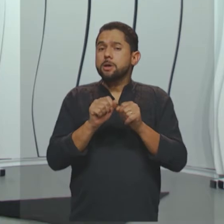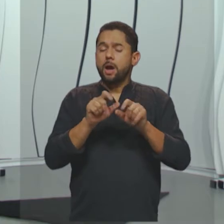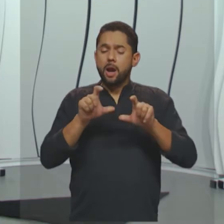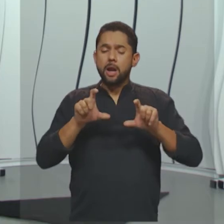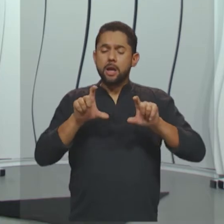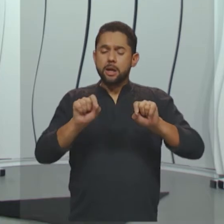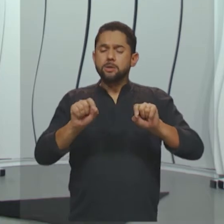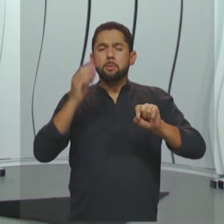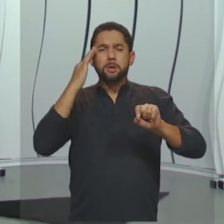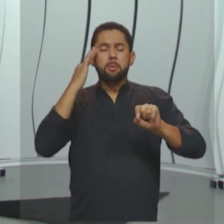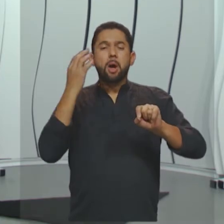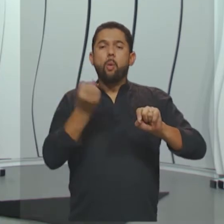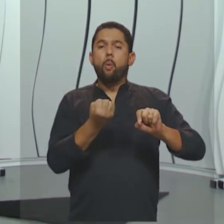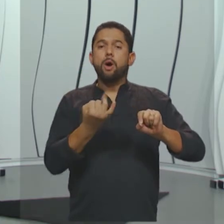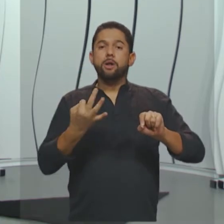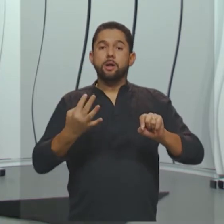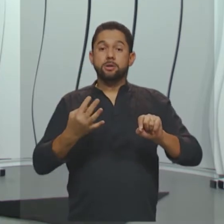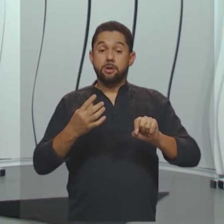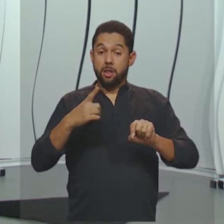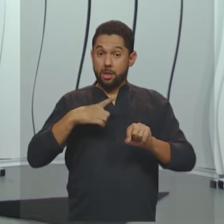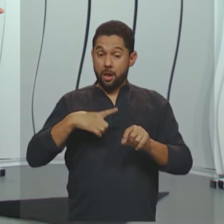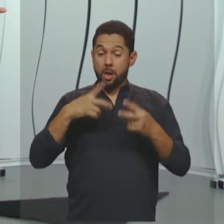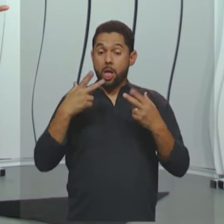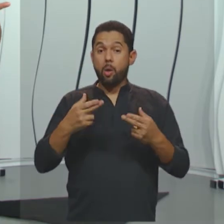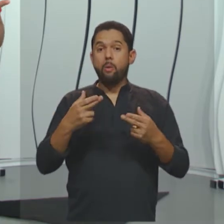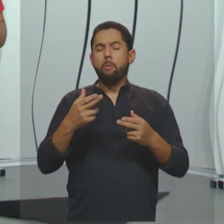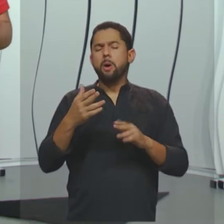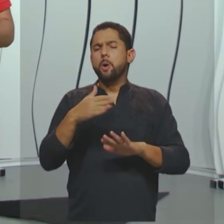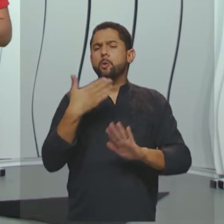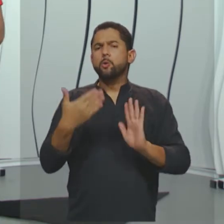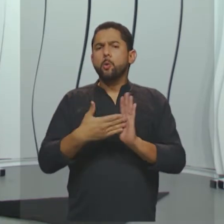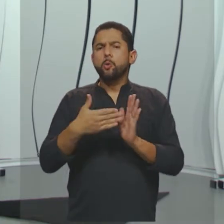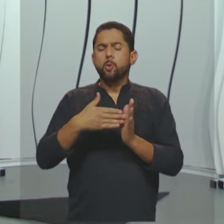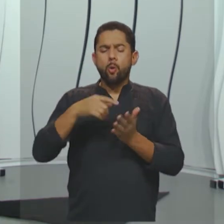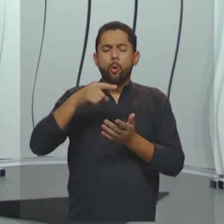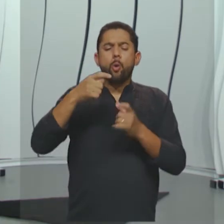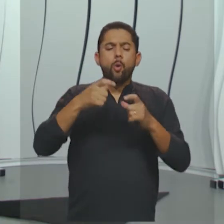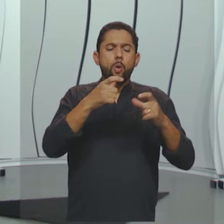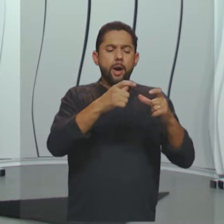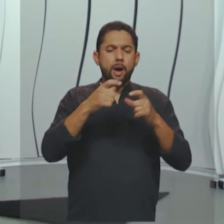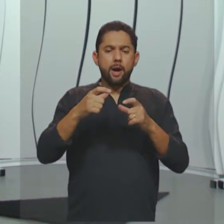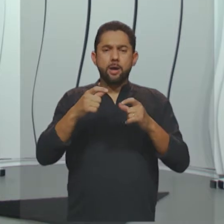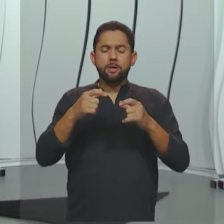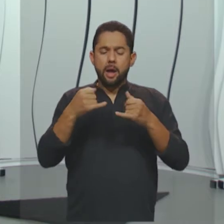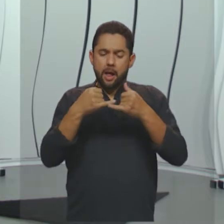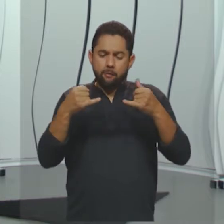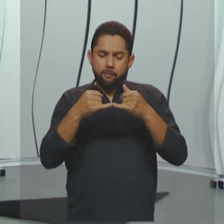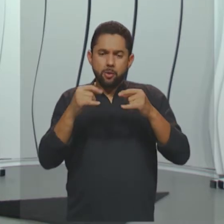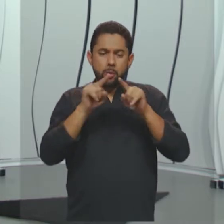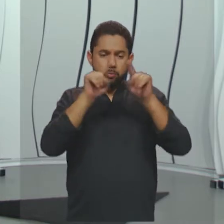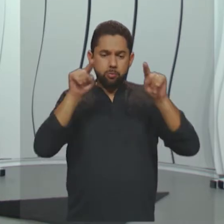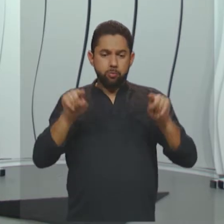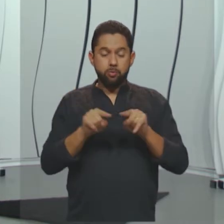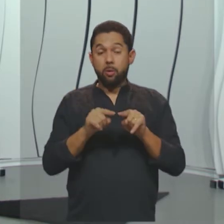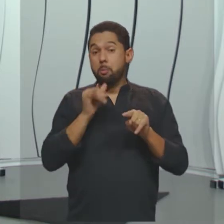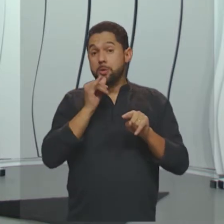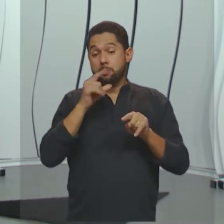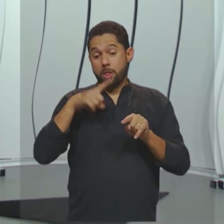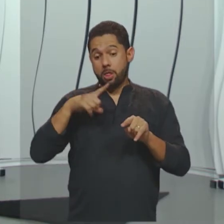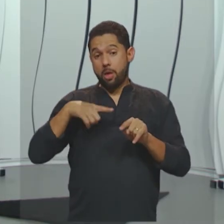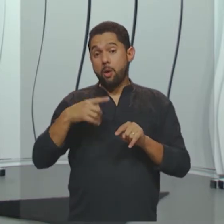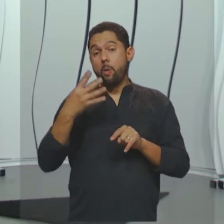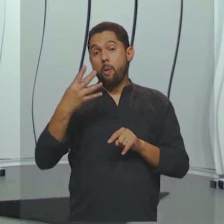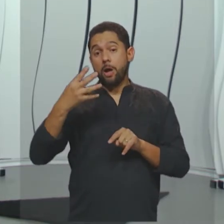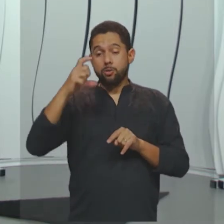valor de corrente elétrica para todos os pontos do circuito. Então, imagina que num circuito em série eu tenha, sei lá, 4 resistores.